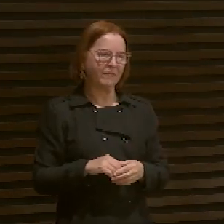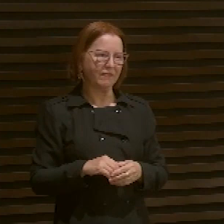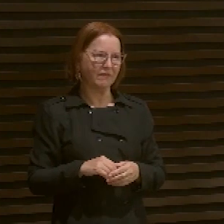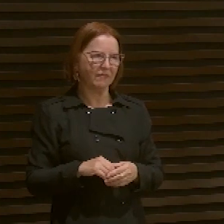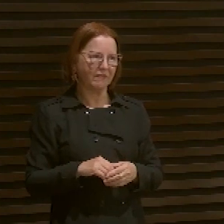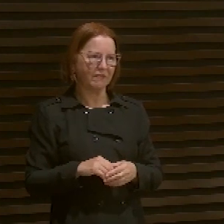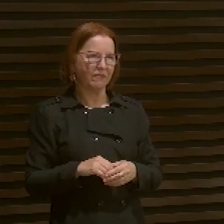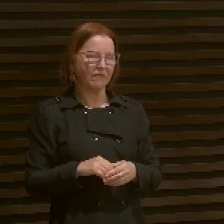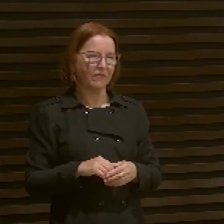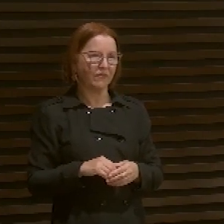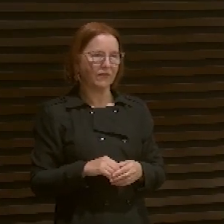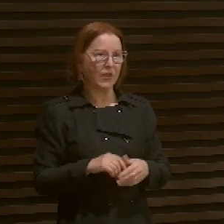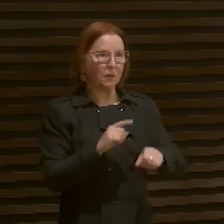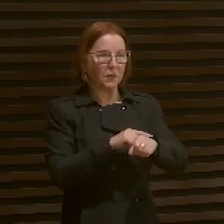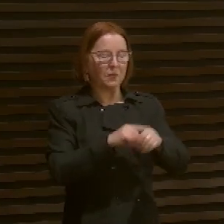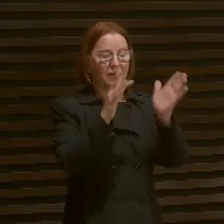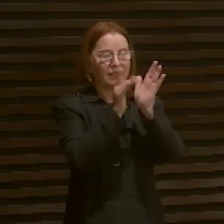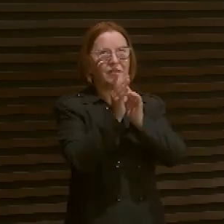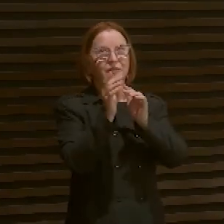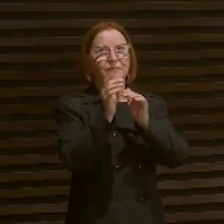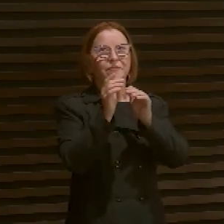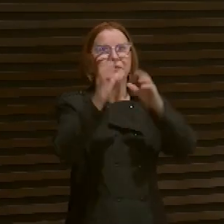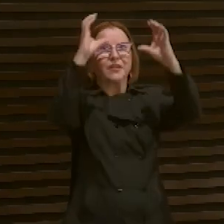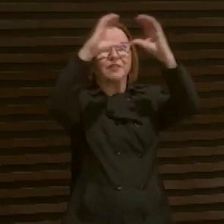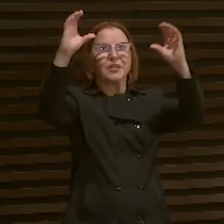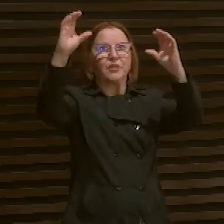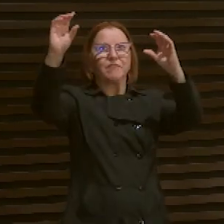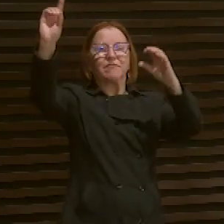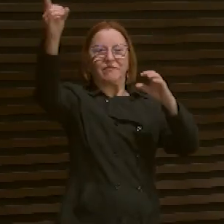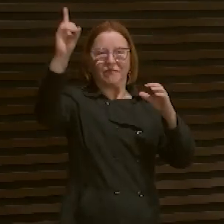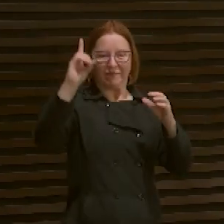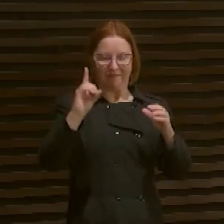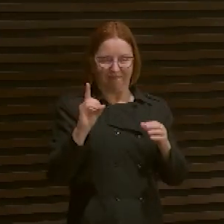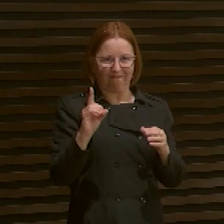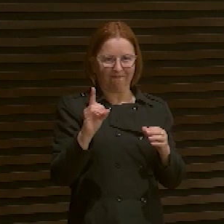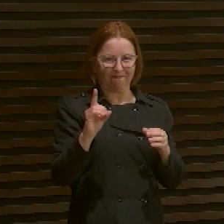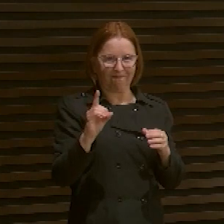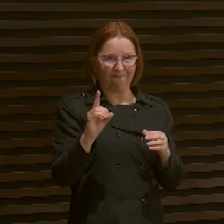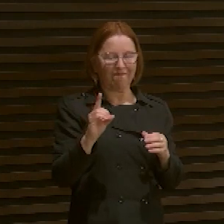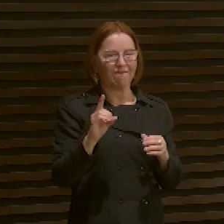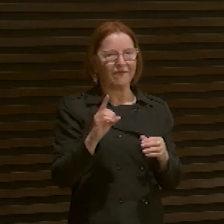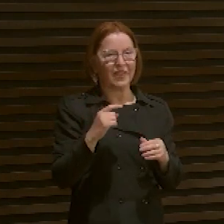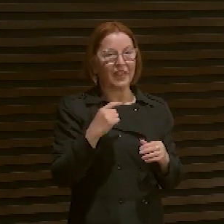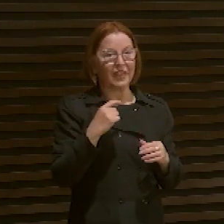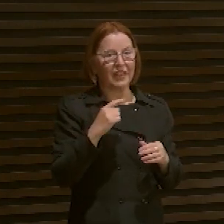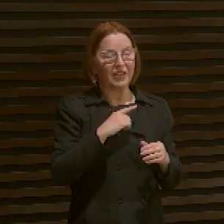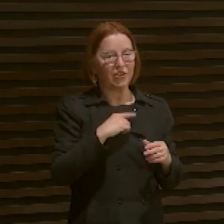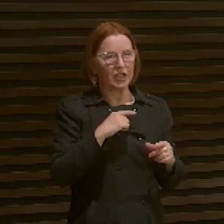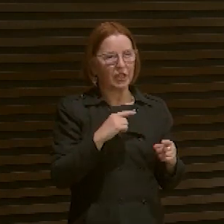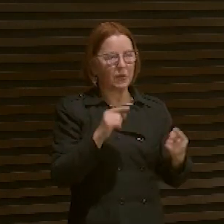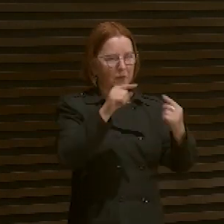Quando ele desceu do céu, ele tinha isso muito claro com ele. Eu vou até lá, meu Pai, para caminhar até